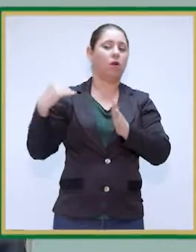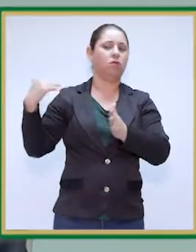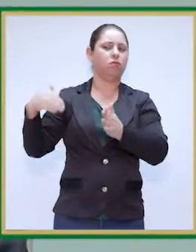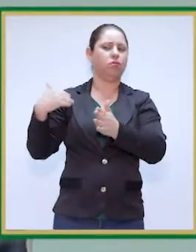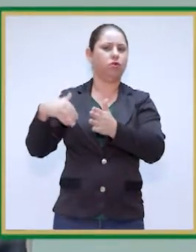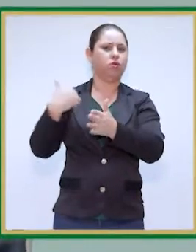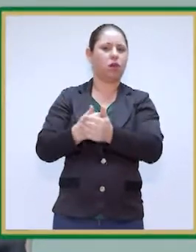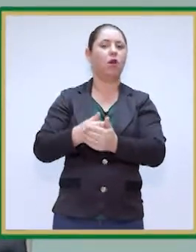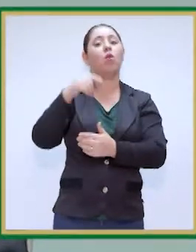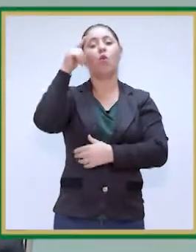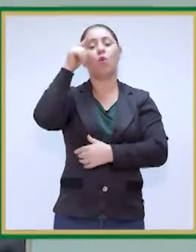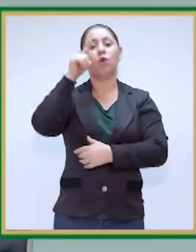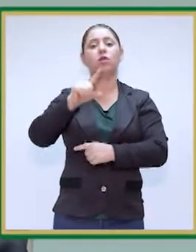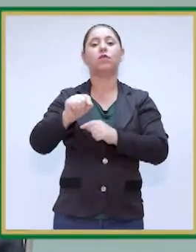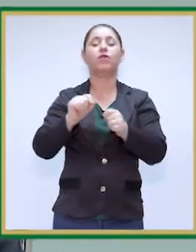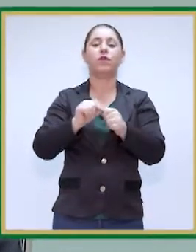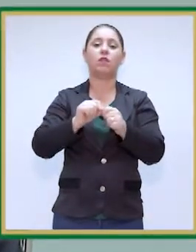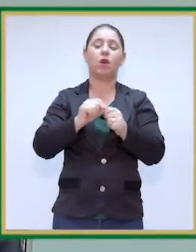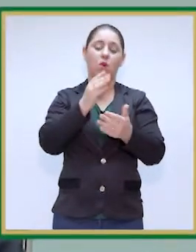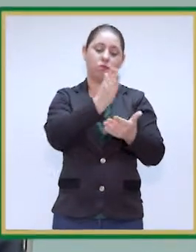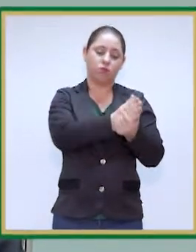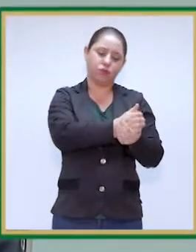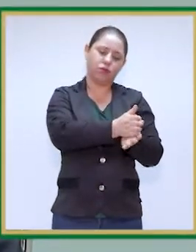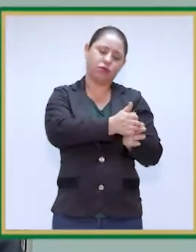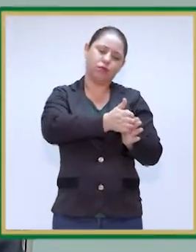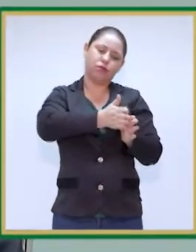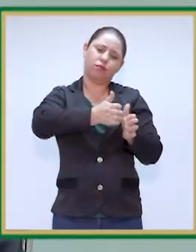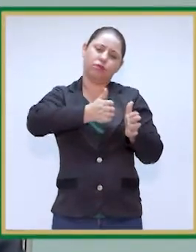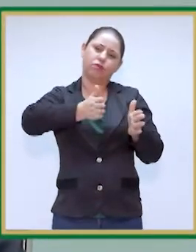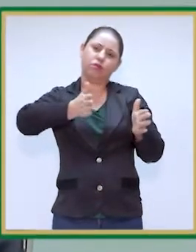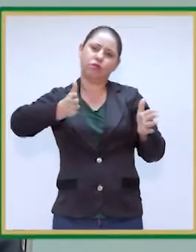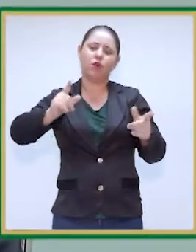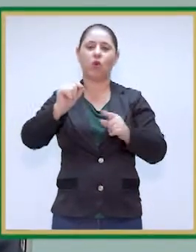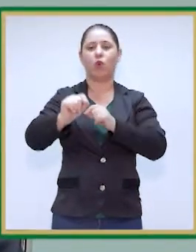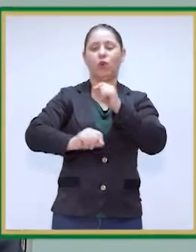alguns anos e a gente tem conseguido fazer esse processo de